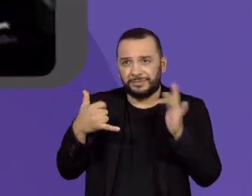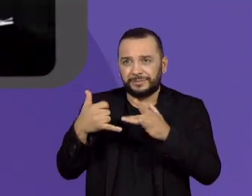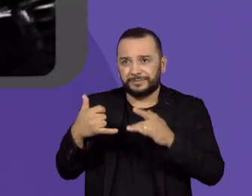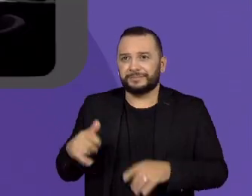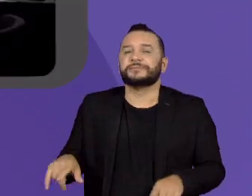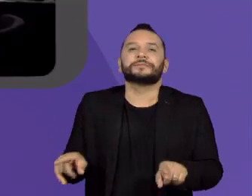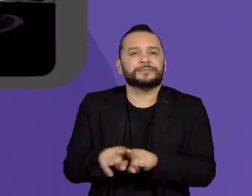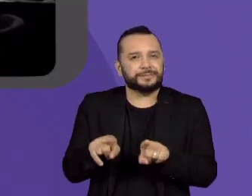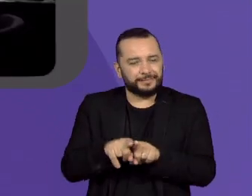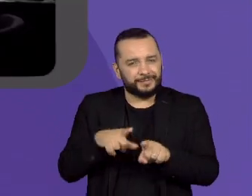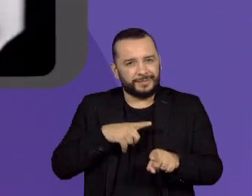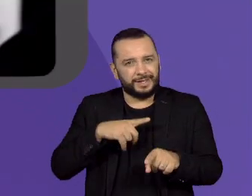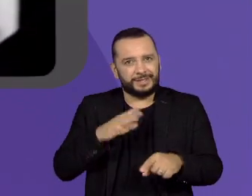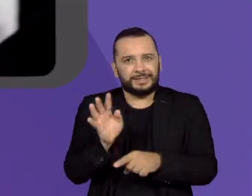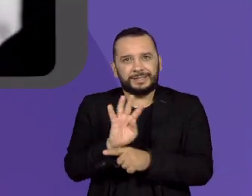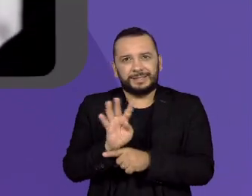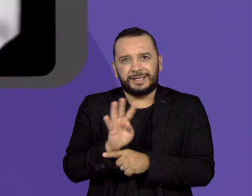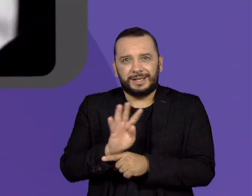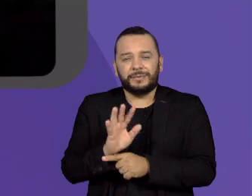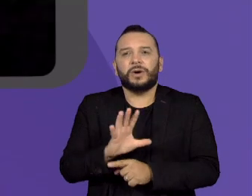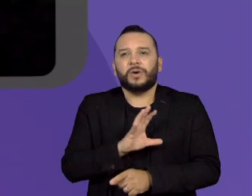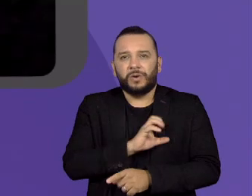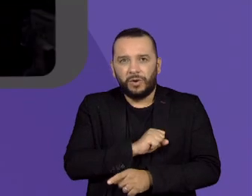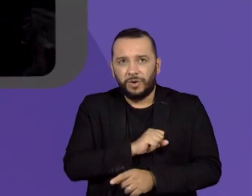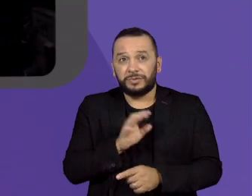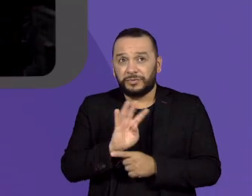Cinema, a lista de Schindler.